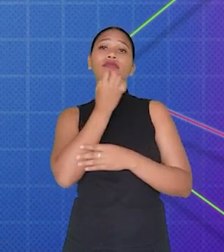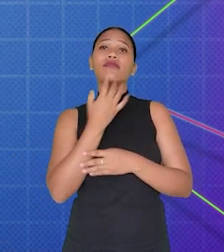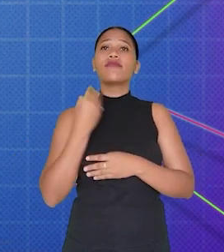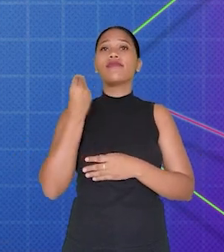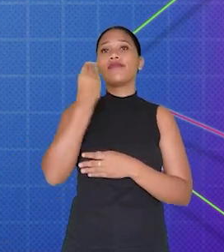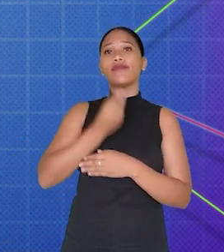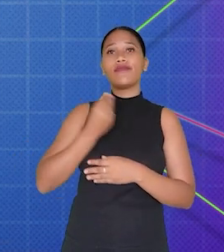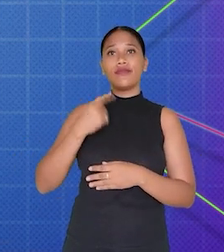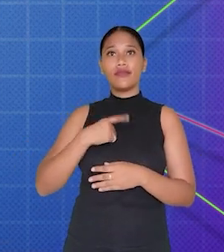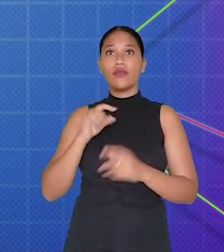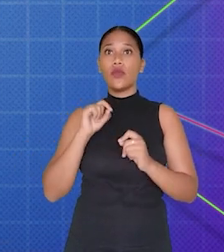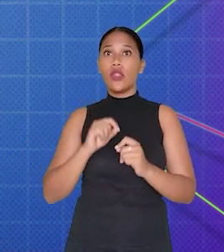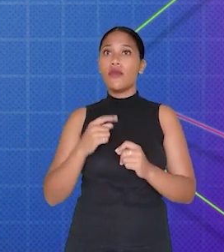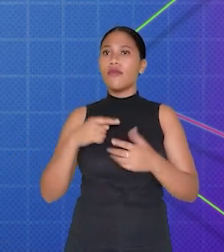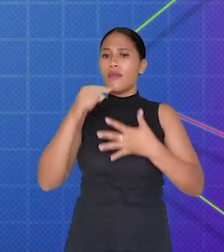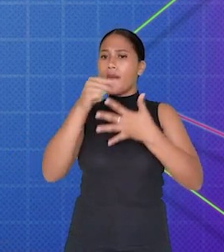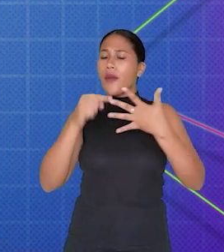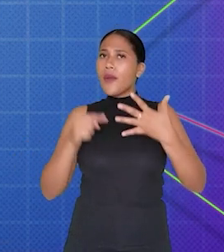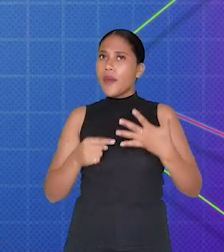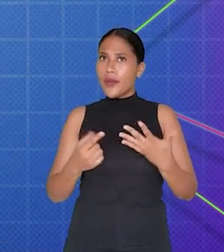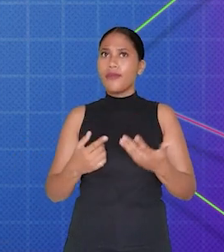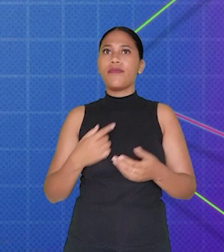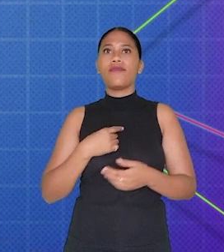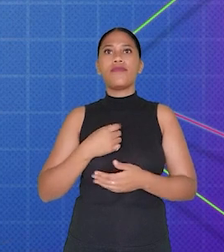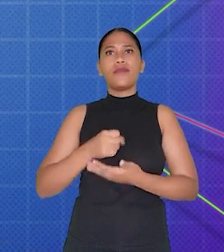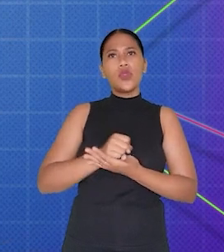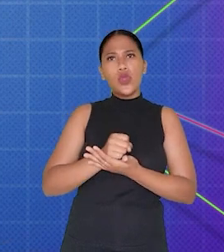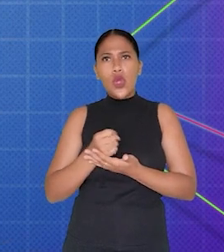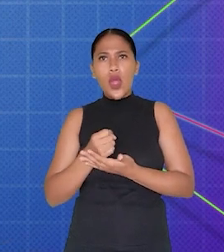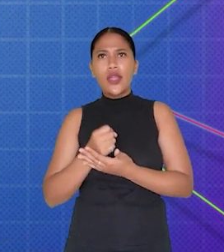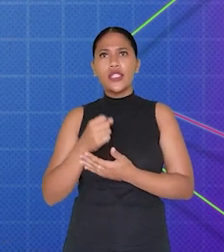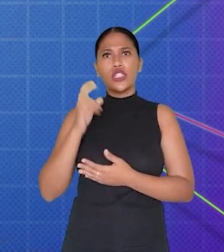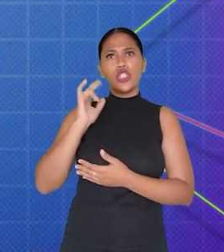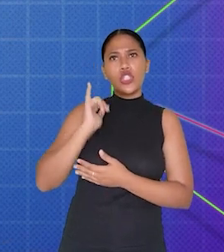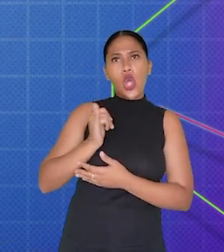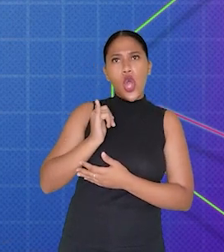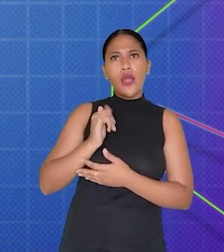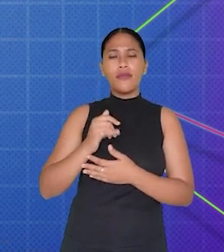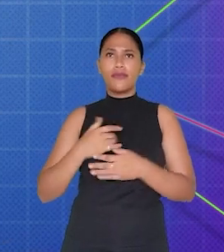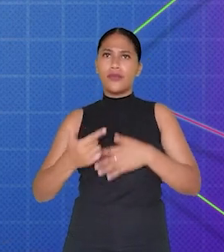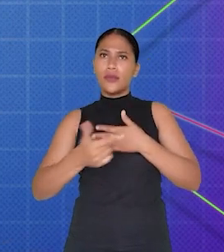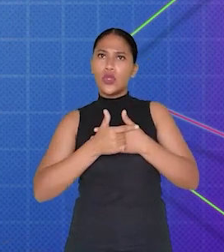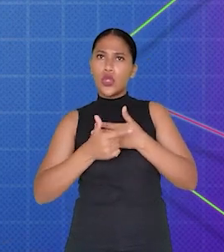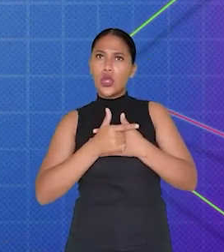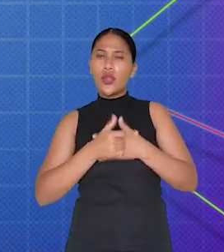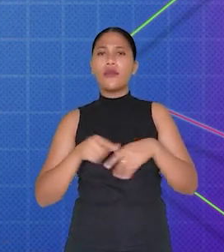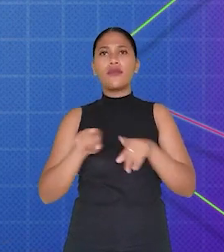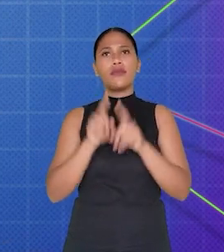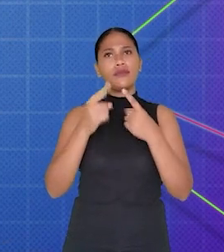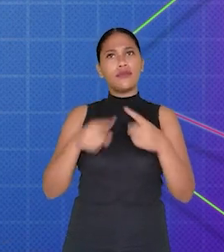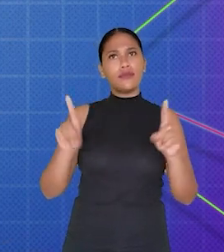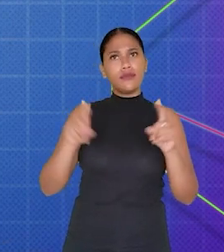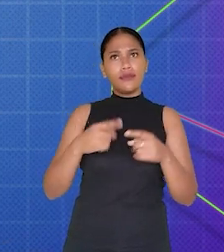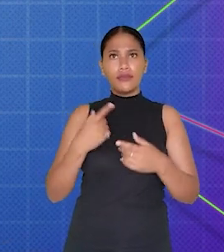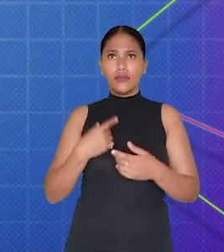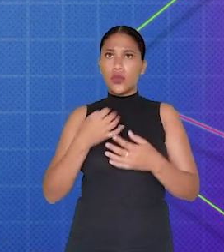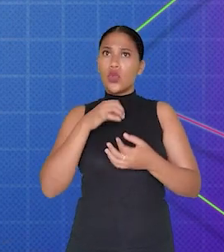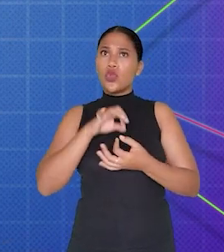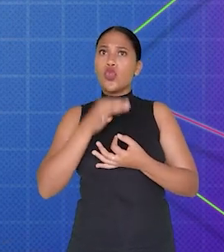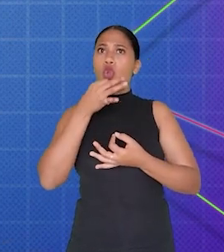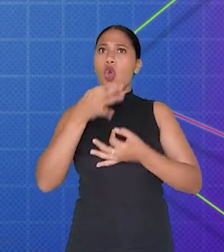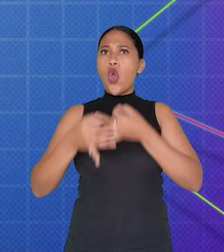de uma boa experiência do jogador envolve uma série de elementos, incluindo a jogabilidade, a história, os personagens, a música e os efeitos